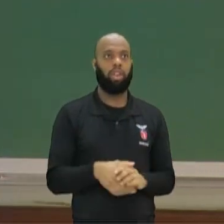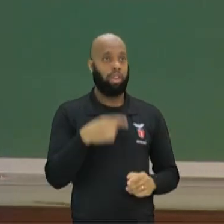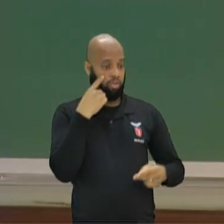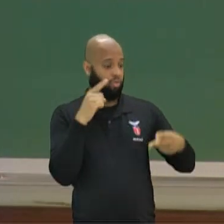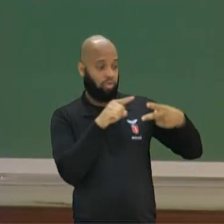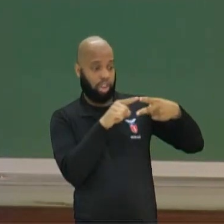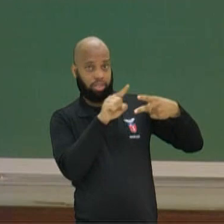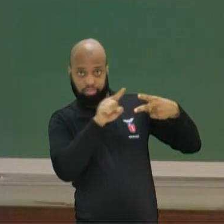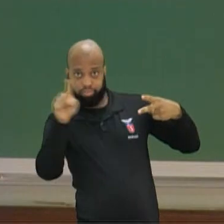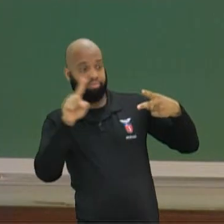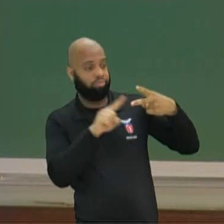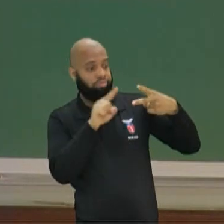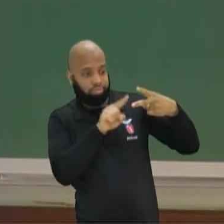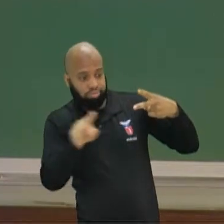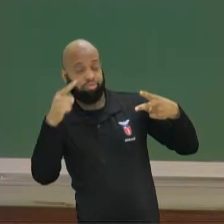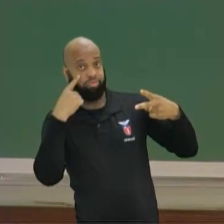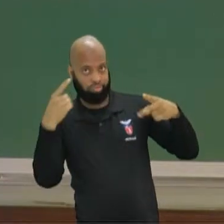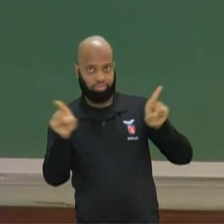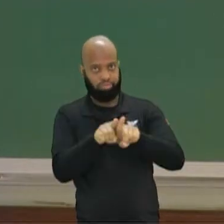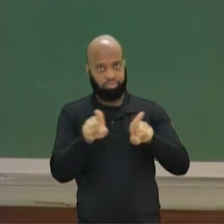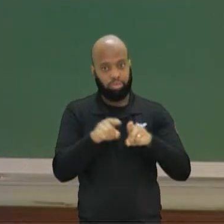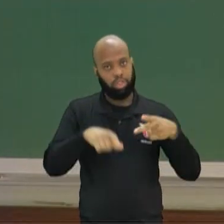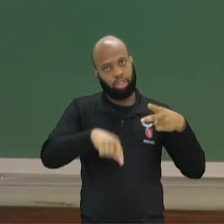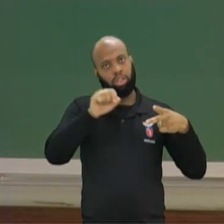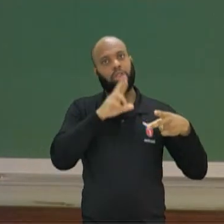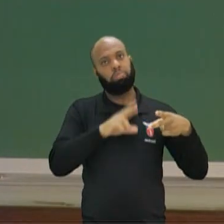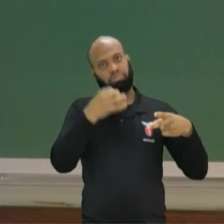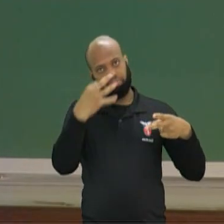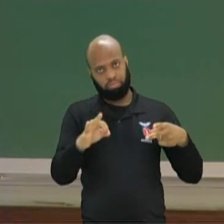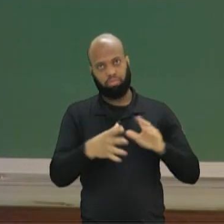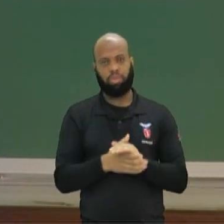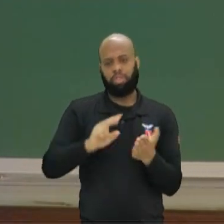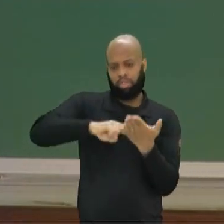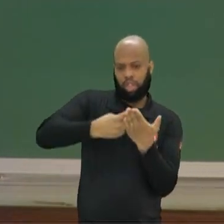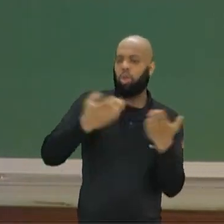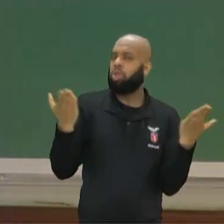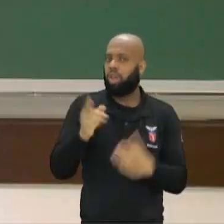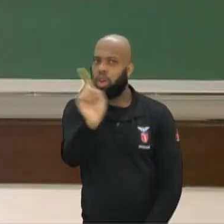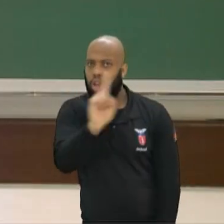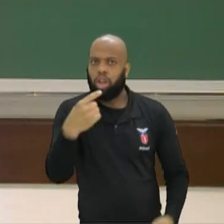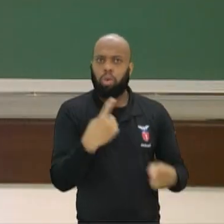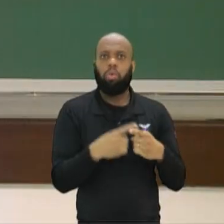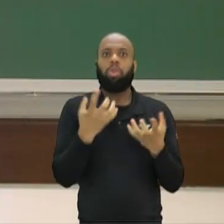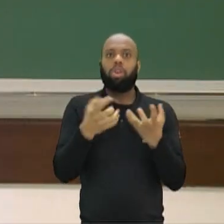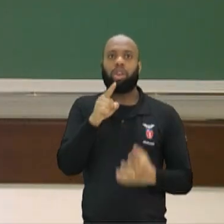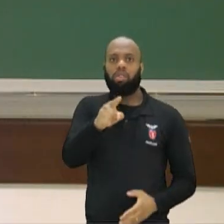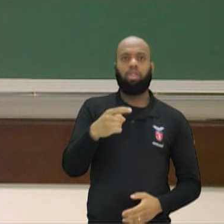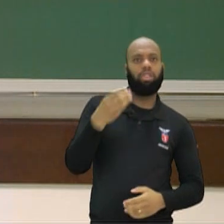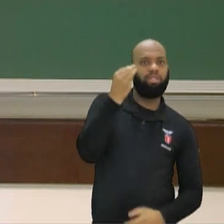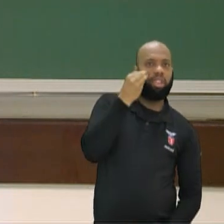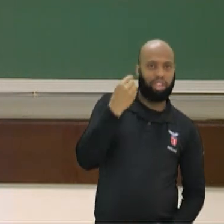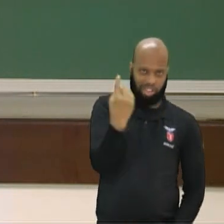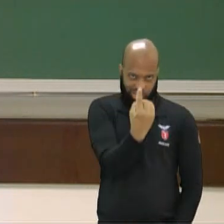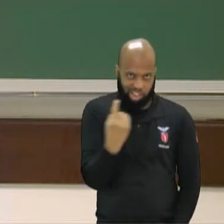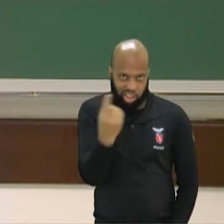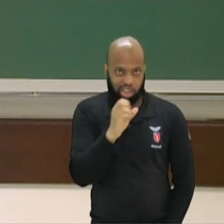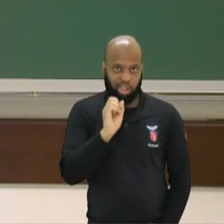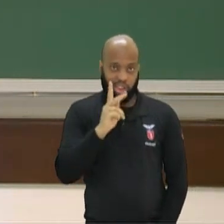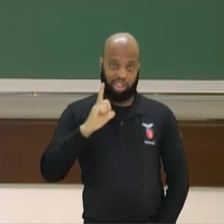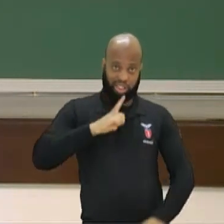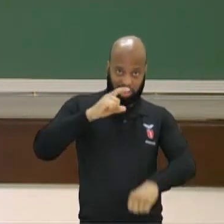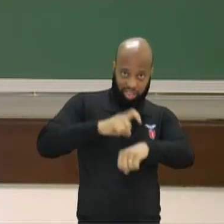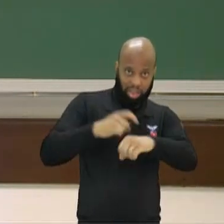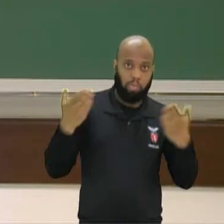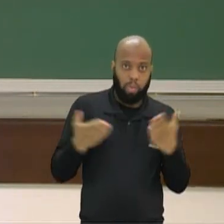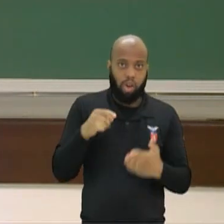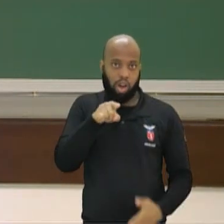love or from everything that happens to you. Não vou dar tradução também para não dar resposta. Então, vou dar um tempinho de